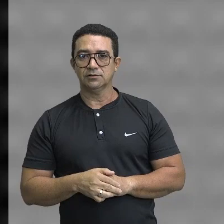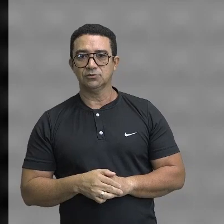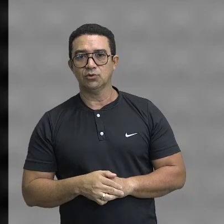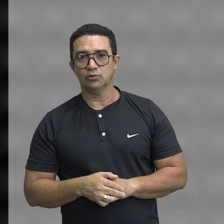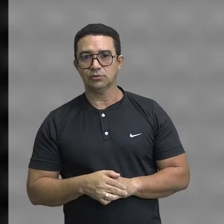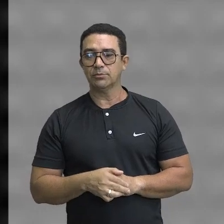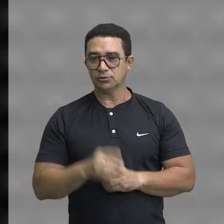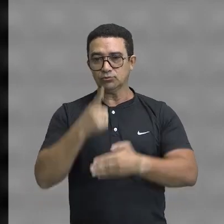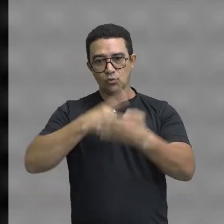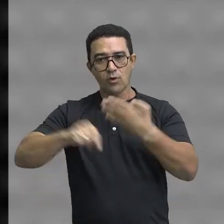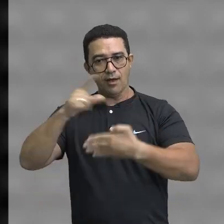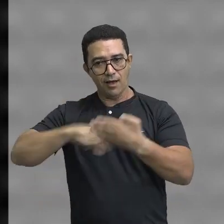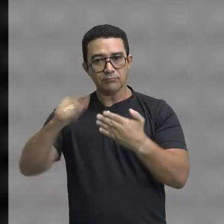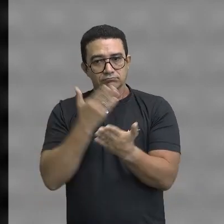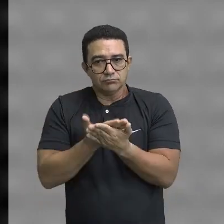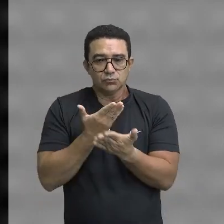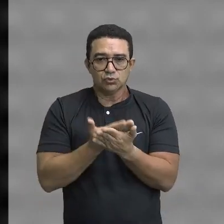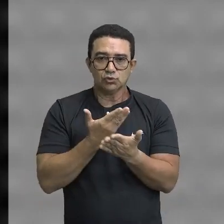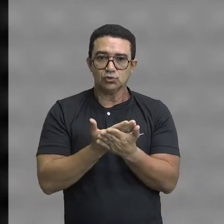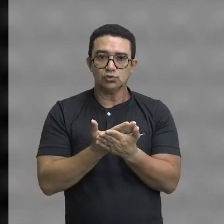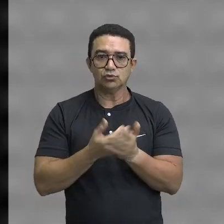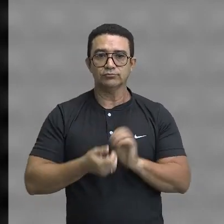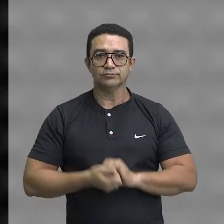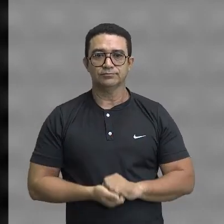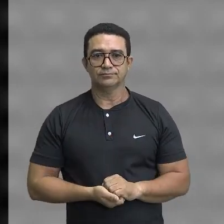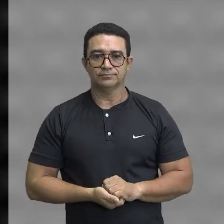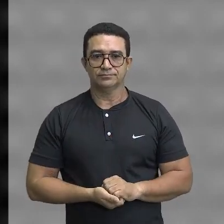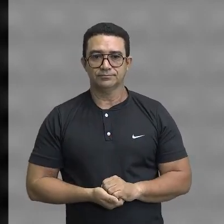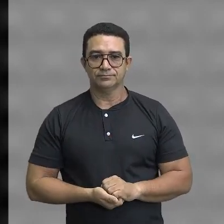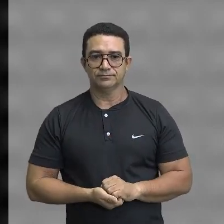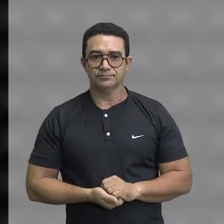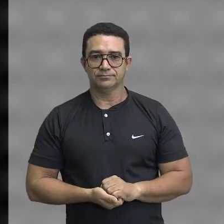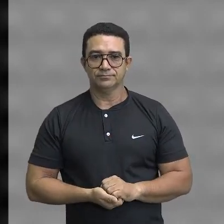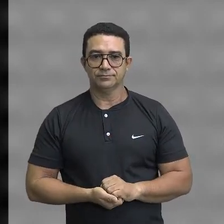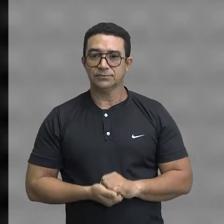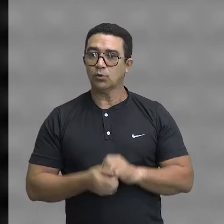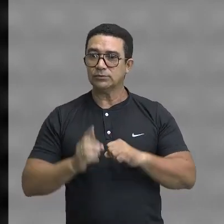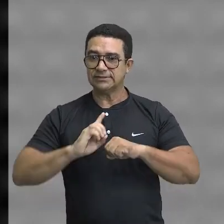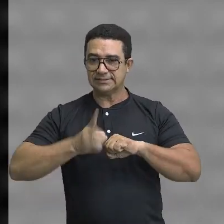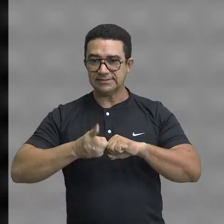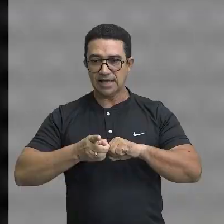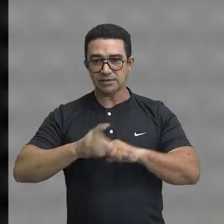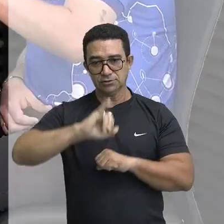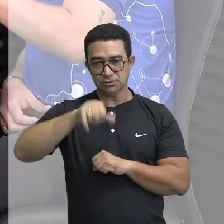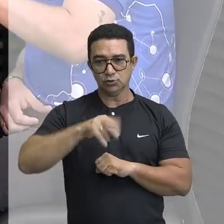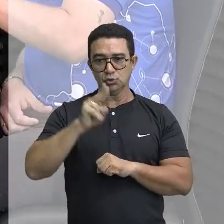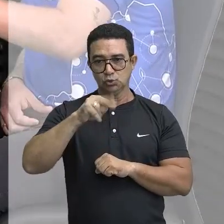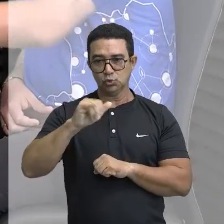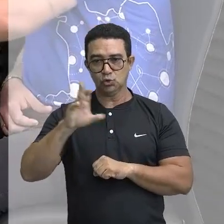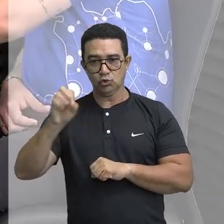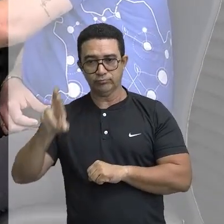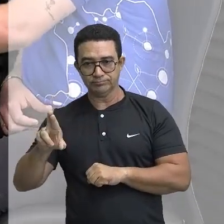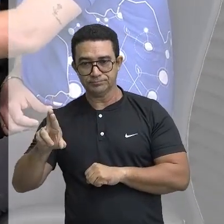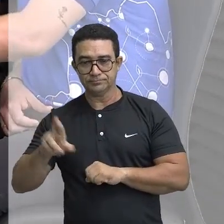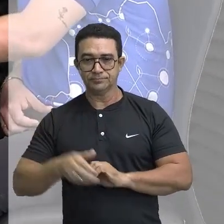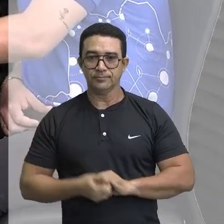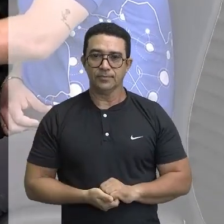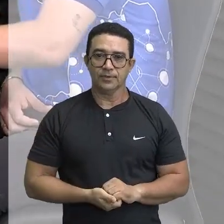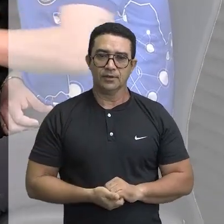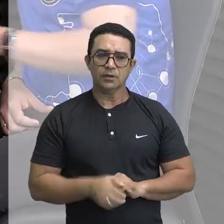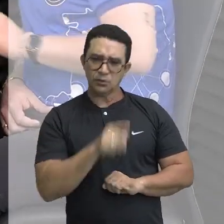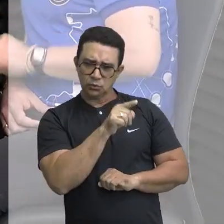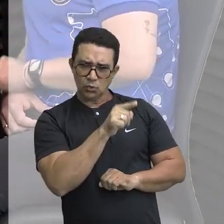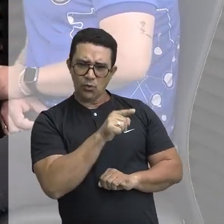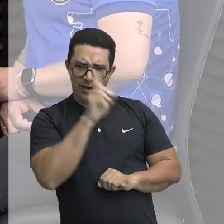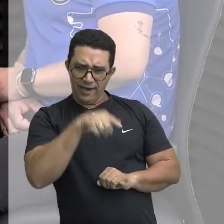Federal do Amazonas e empresário júnior. Muito legal, né? E tu és diretor de